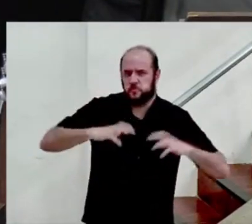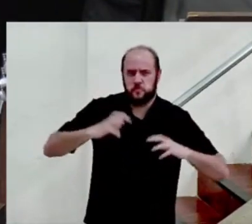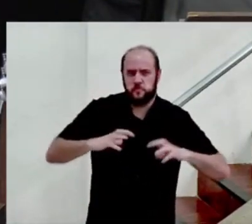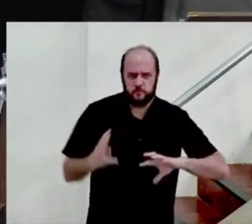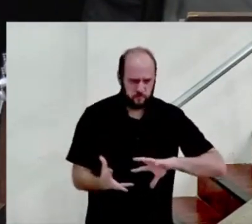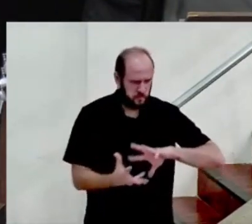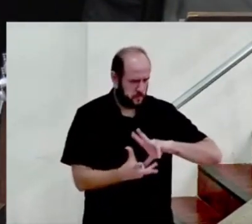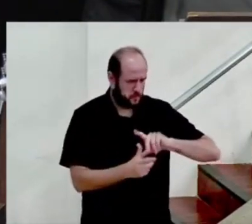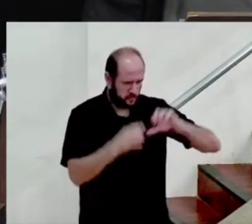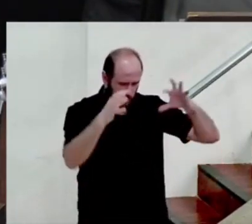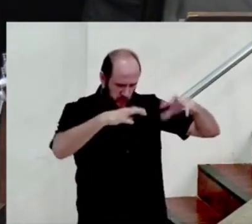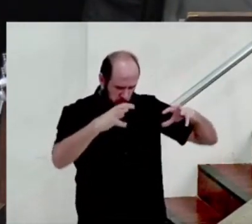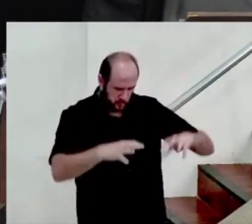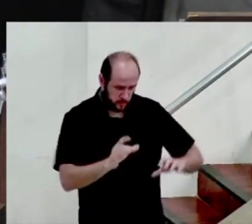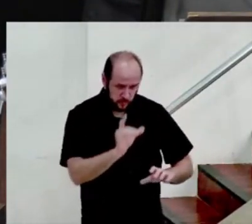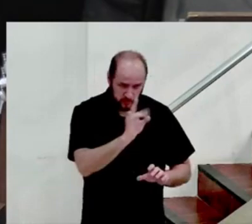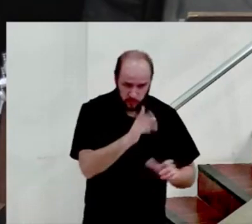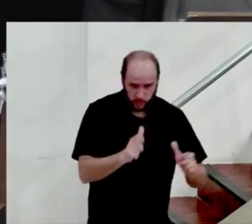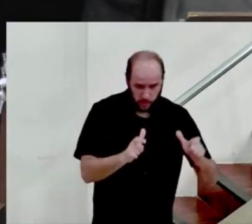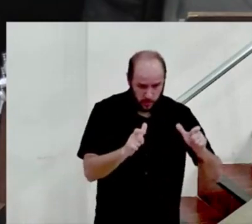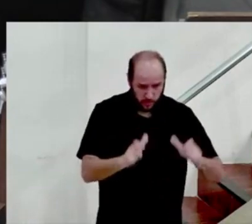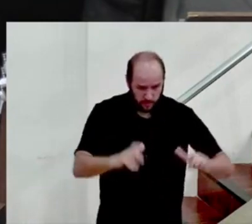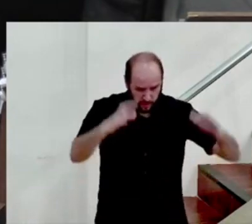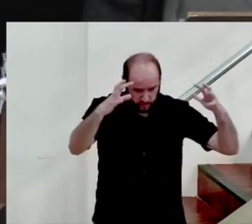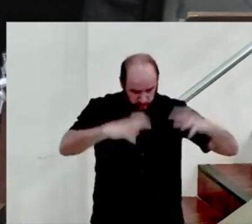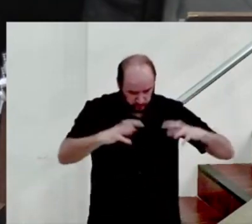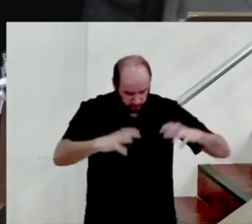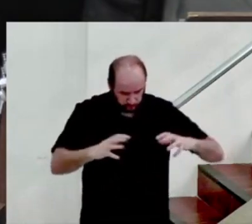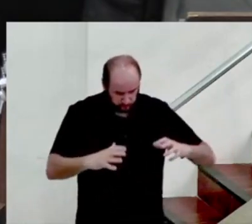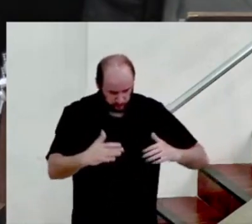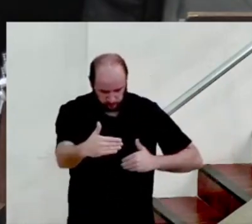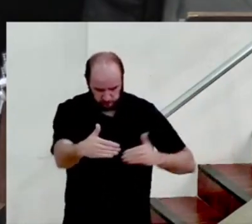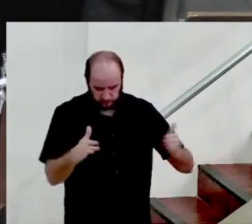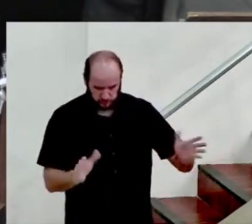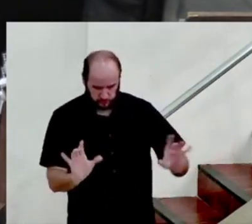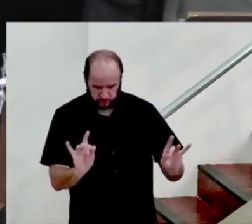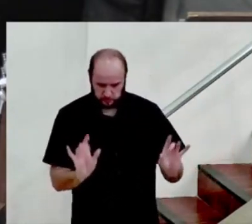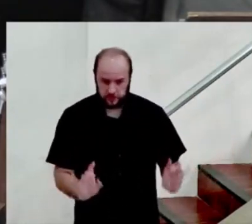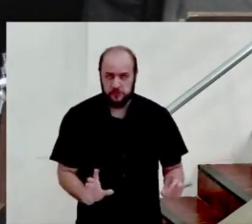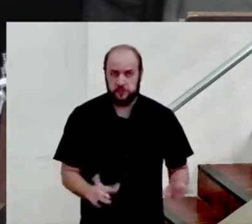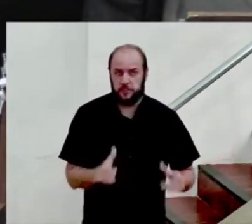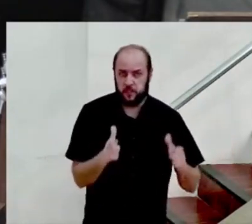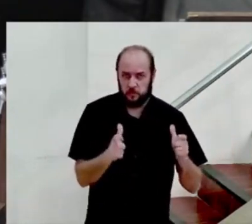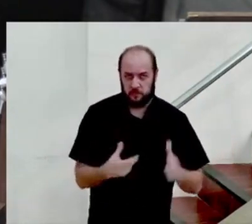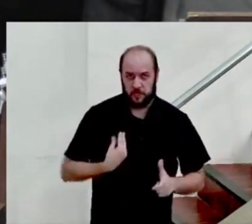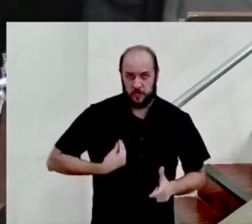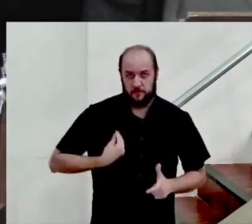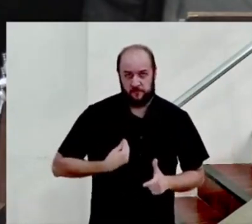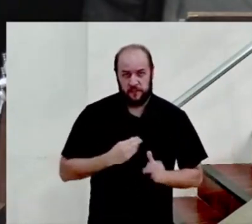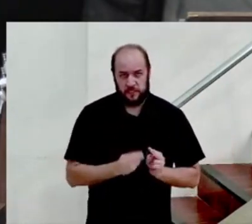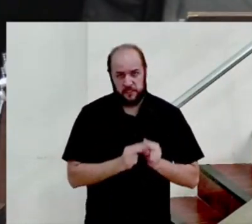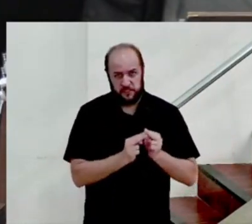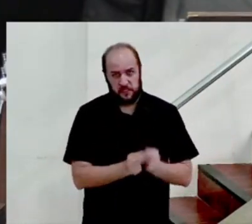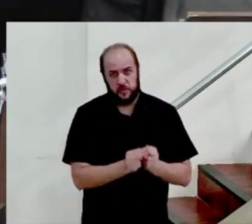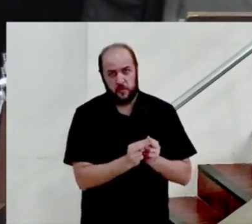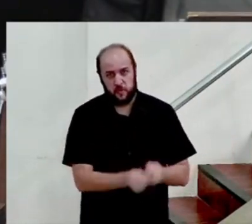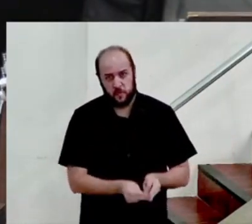terra? Ou o dilúvio foi só num espaço bem restrito, ali onde Noé habitava e os